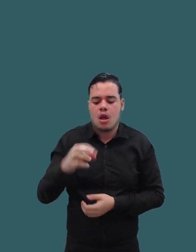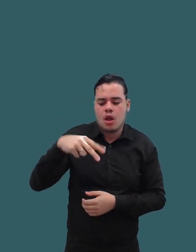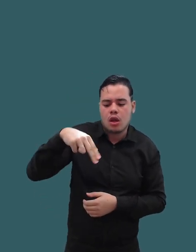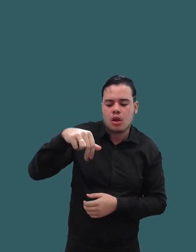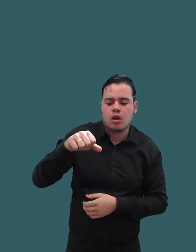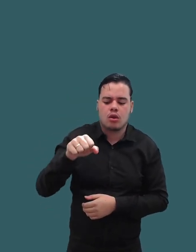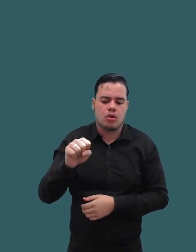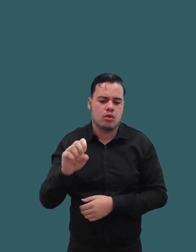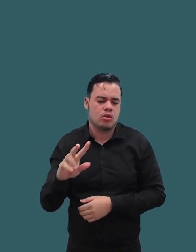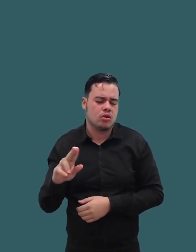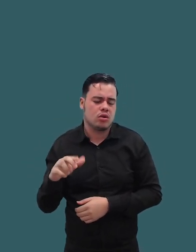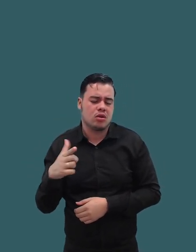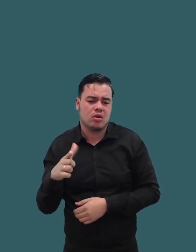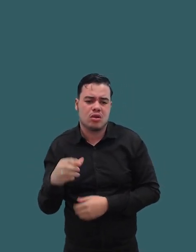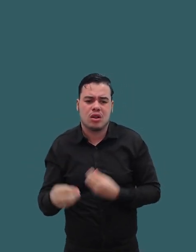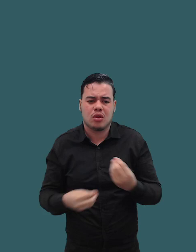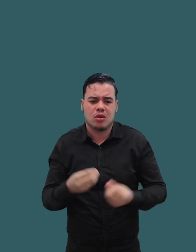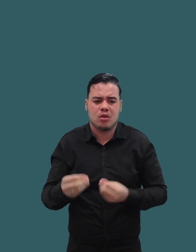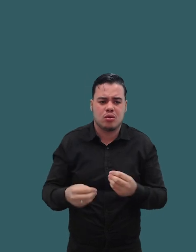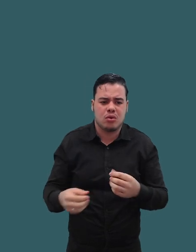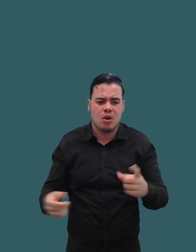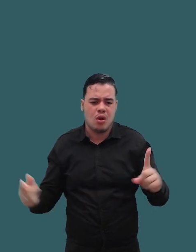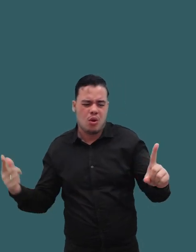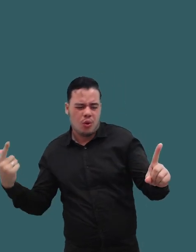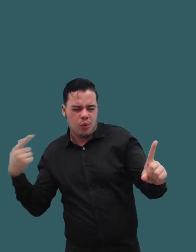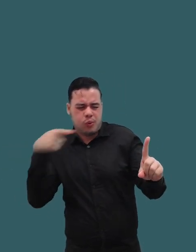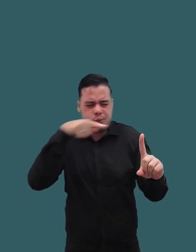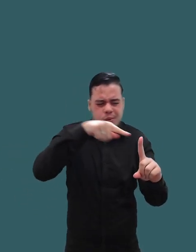pode ser diretamente cair